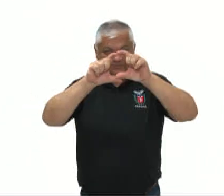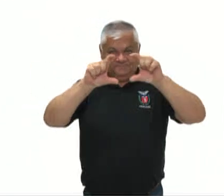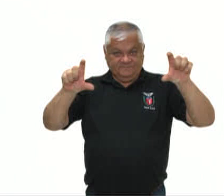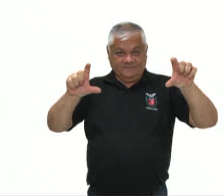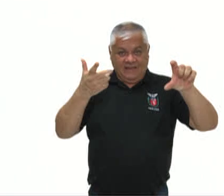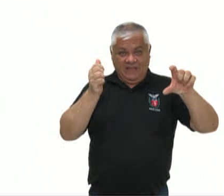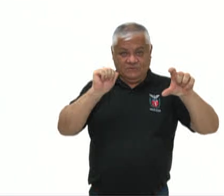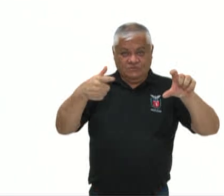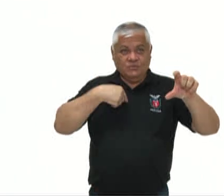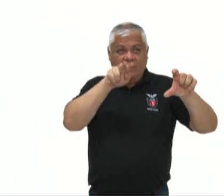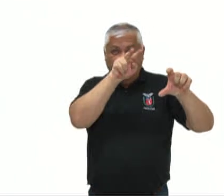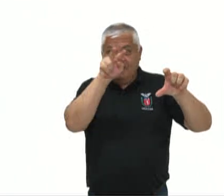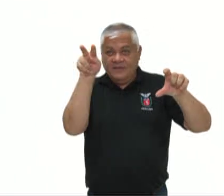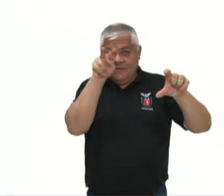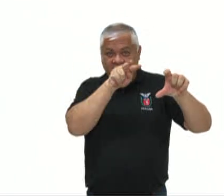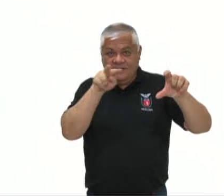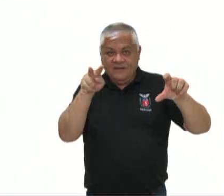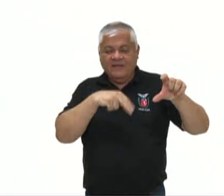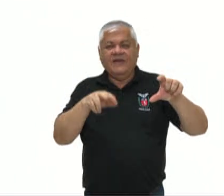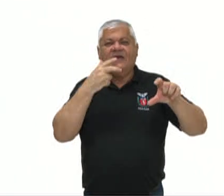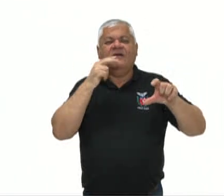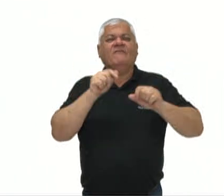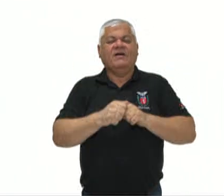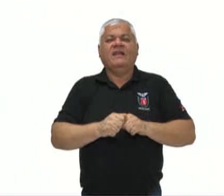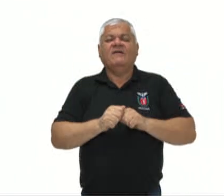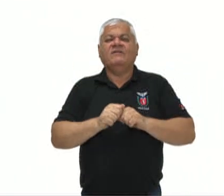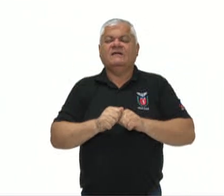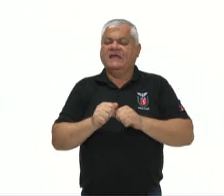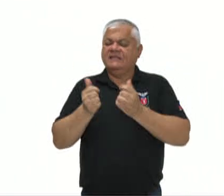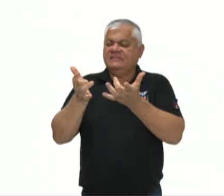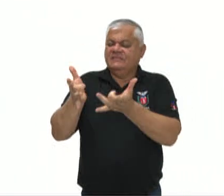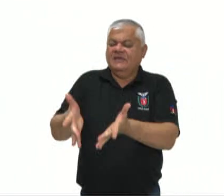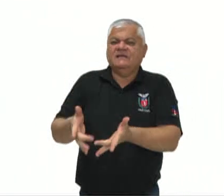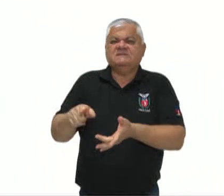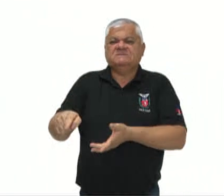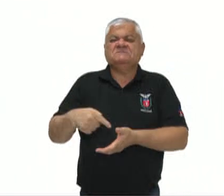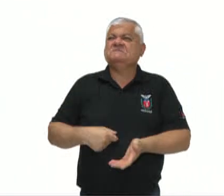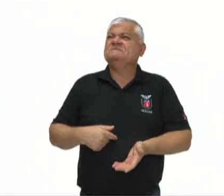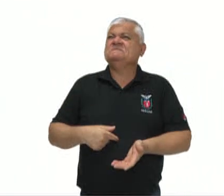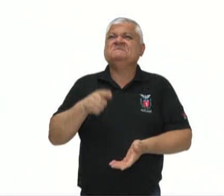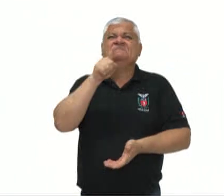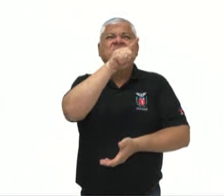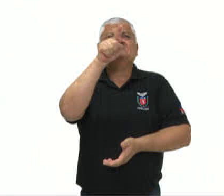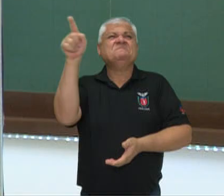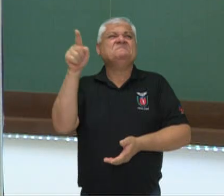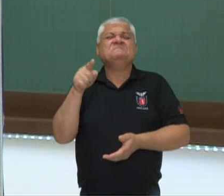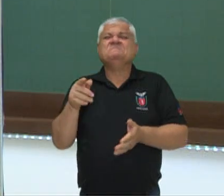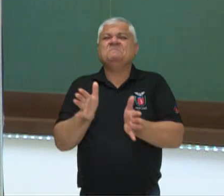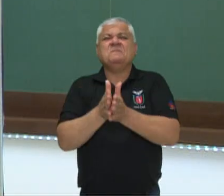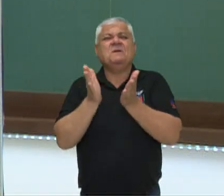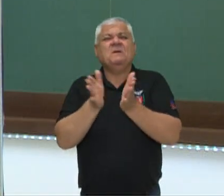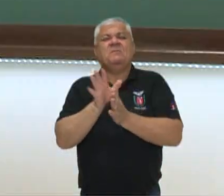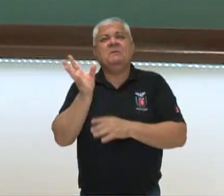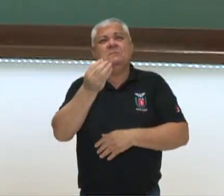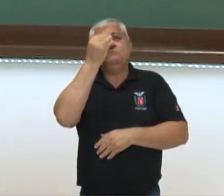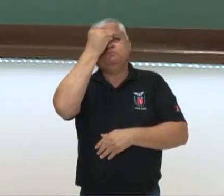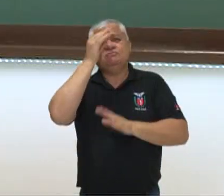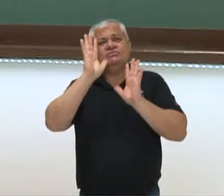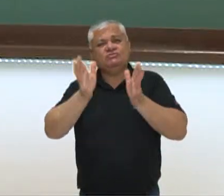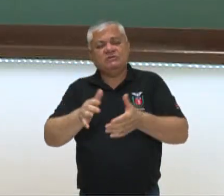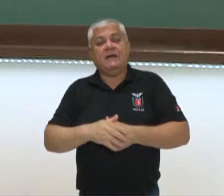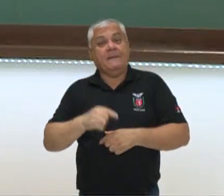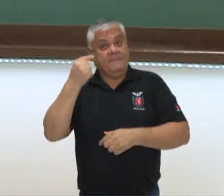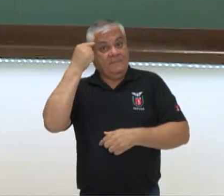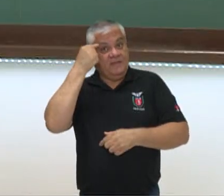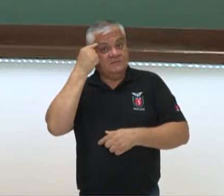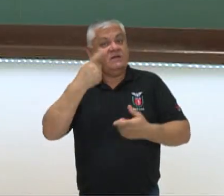aí. E ao repô-lo na mesa, lastimava-se. Está muito pobre essa estante. Já sei quase tudo decorado. Pensem aí, eu